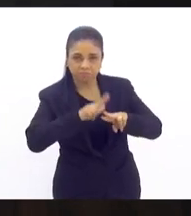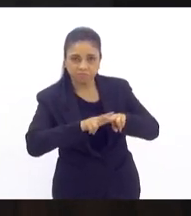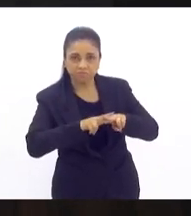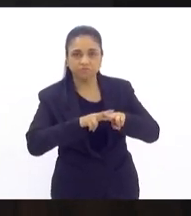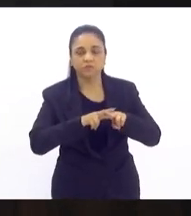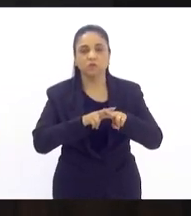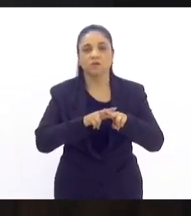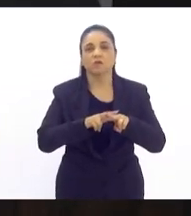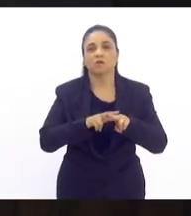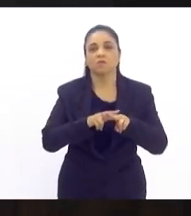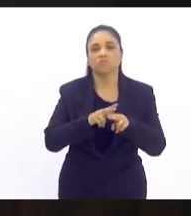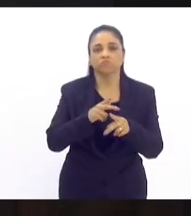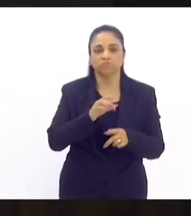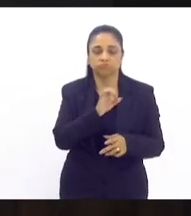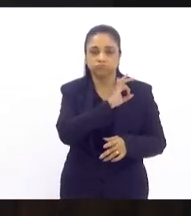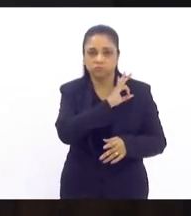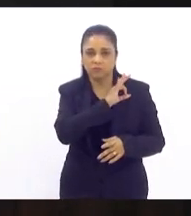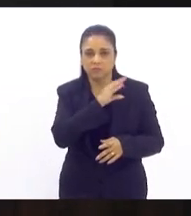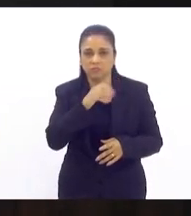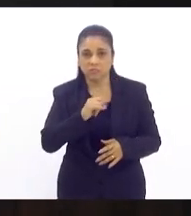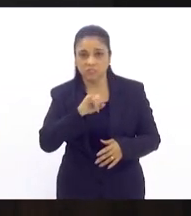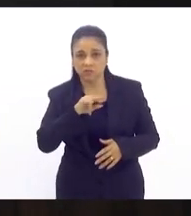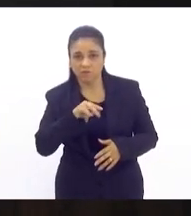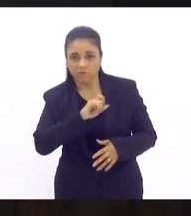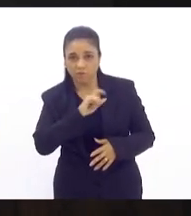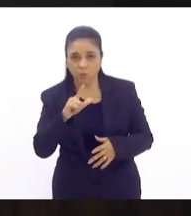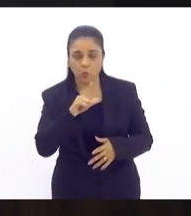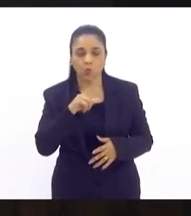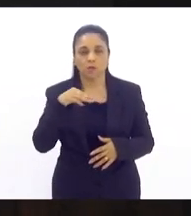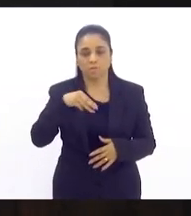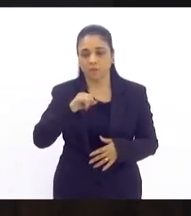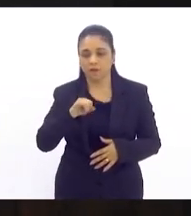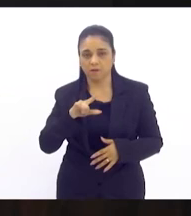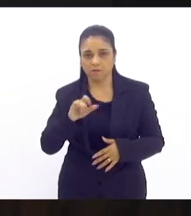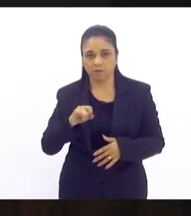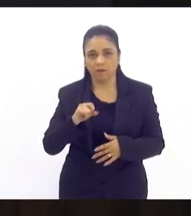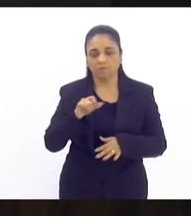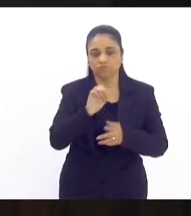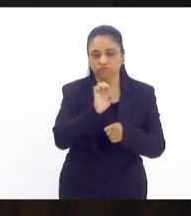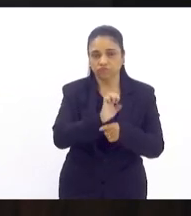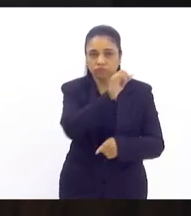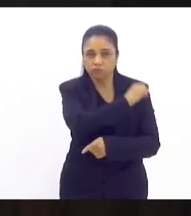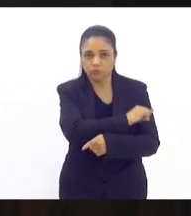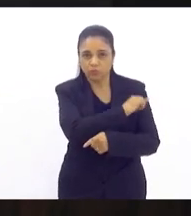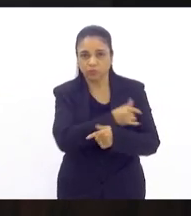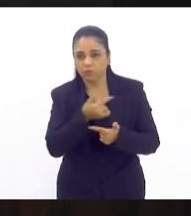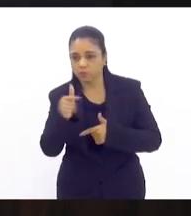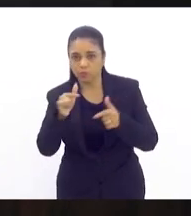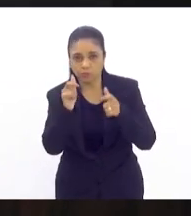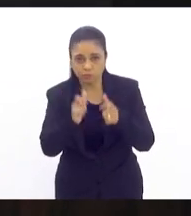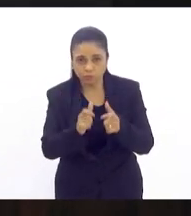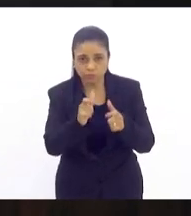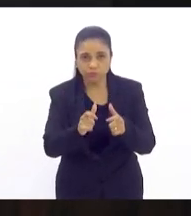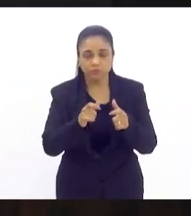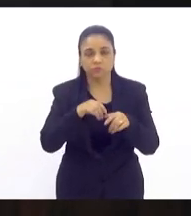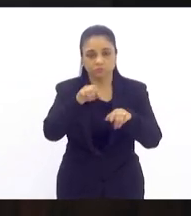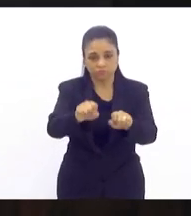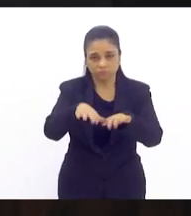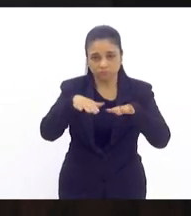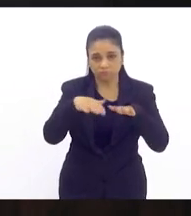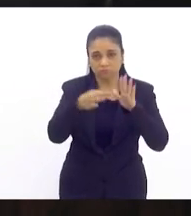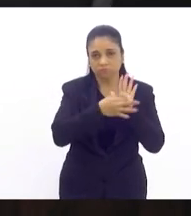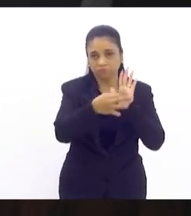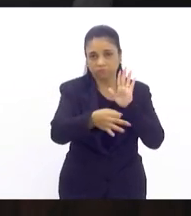realizadas pela Polícia Civil e Militar do Estado do Rio de Janeiro e da outras providências pareceres a emenda de plenário das